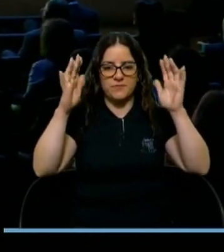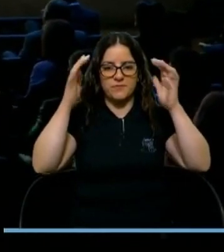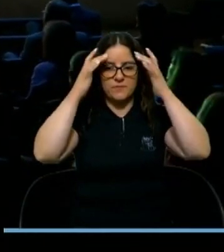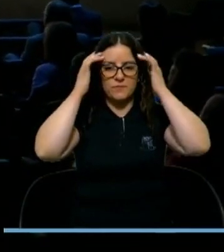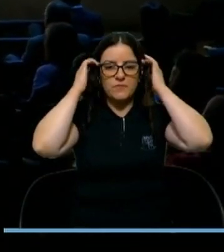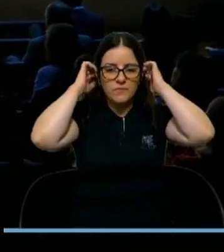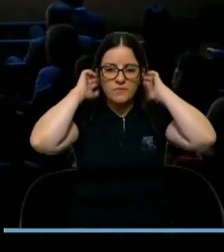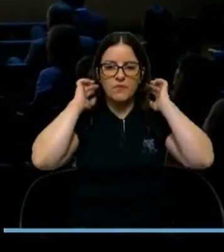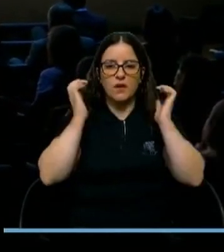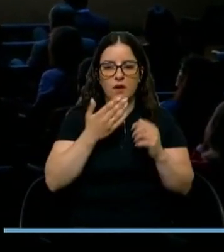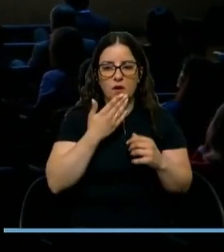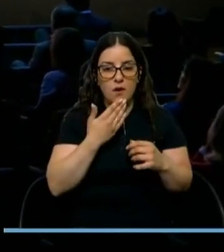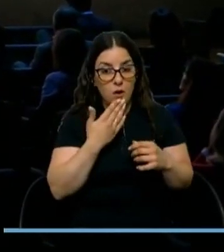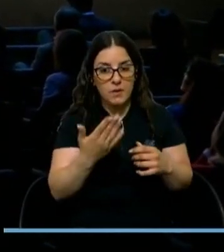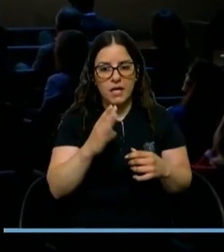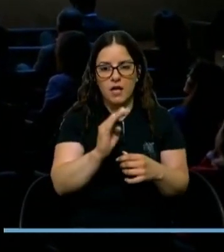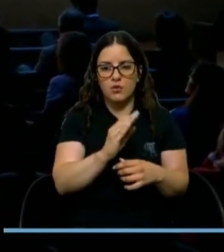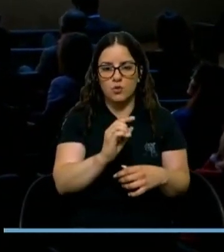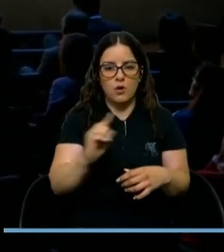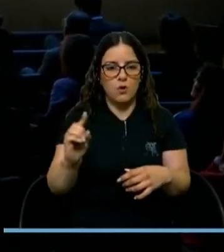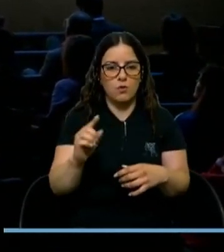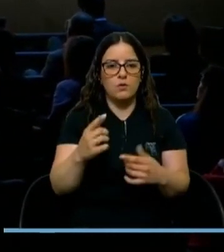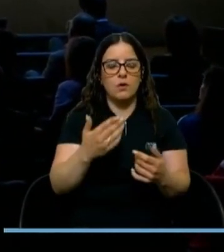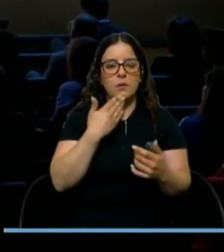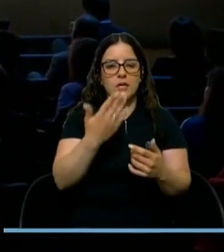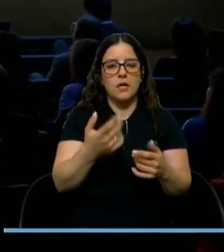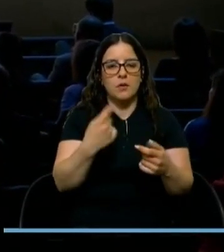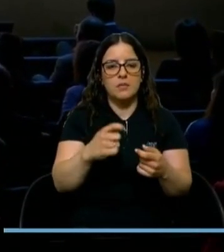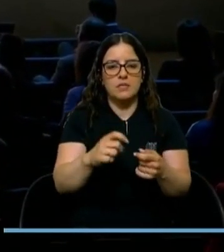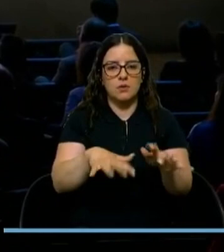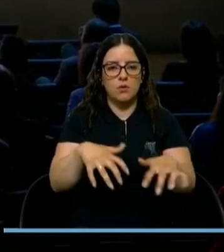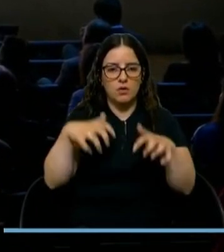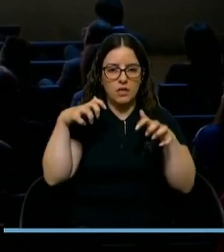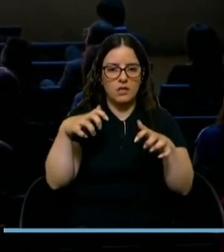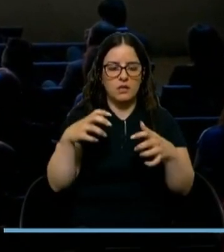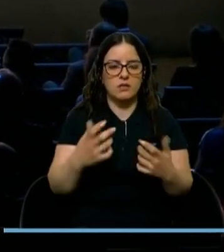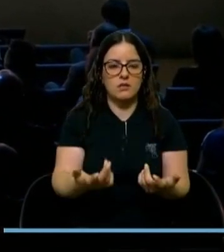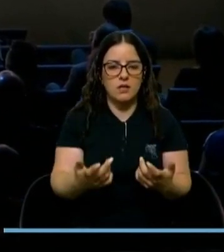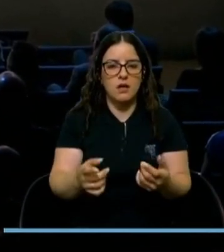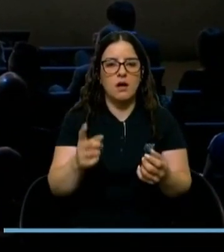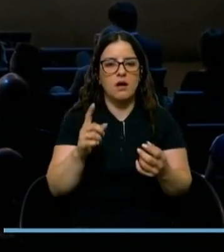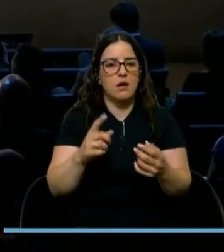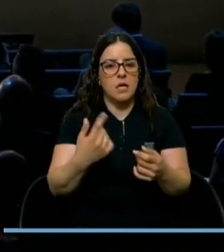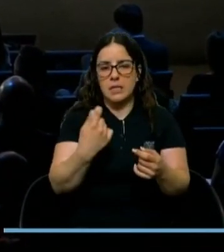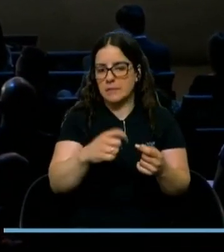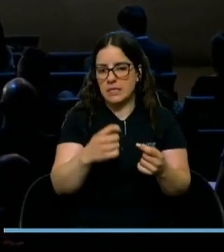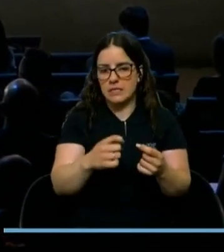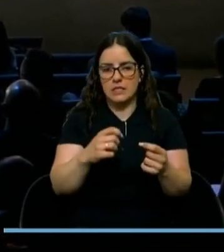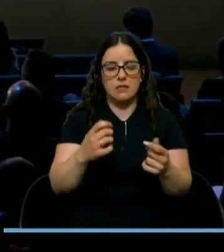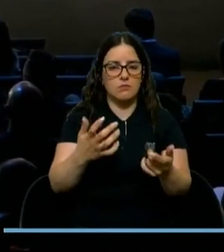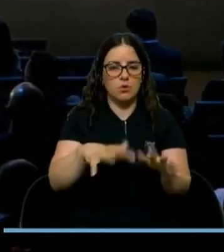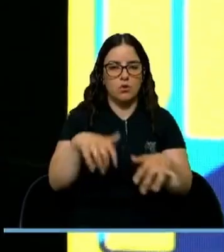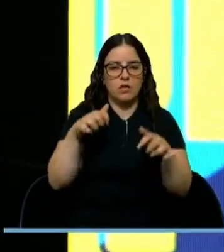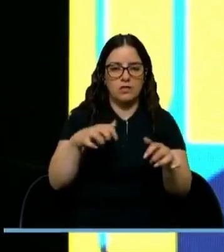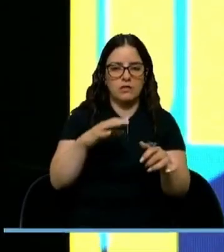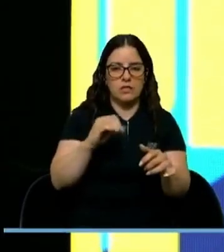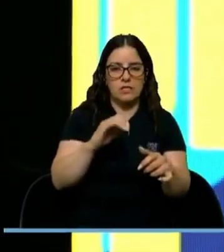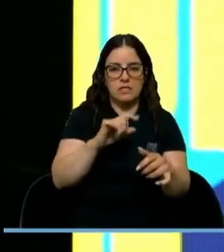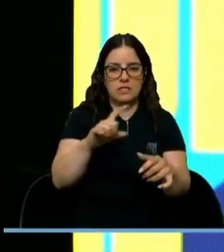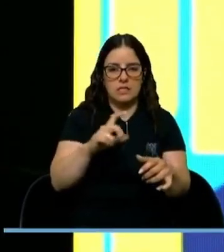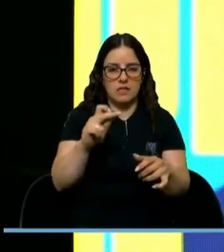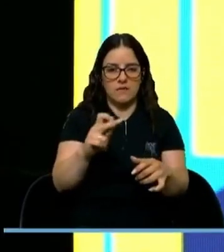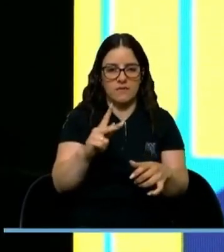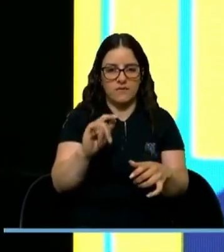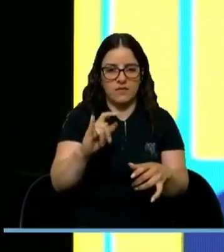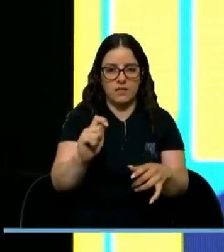Obrigado, João. Bom dia a todos. Muito obrigado ao Sr. Presidente do Congresso, Rogério Carapuça. Doutor, o Presidente do Congresso, Dr. Cisa Vieira, estou